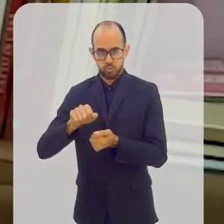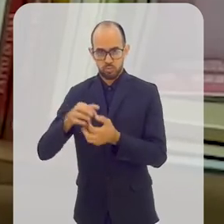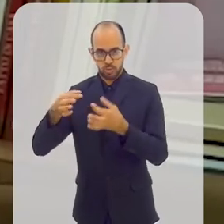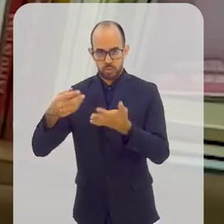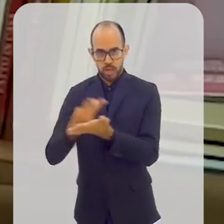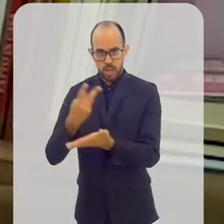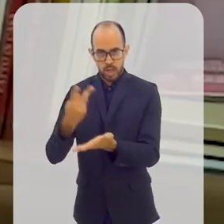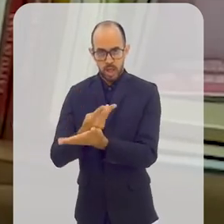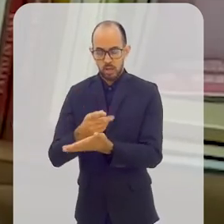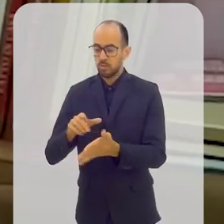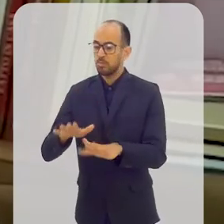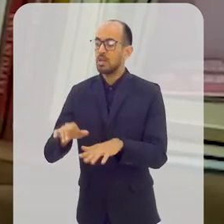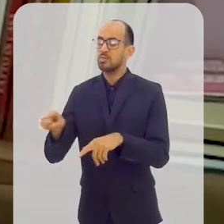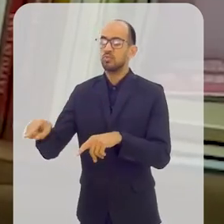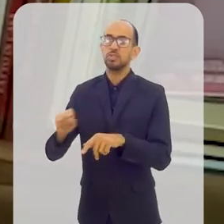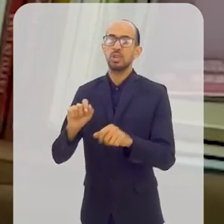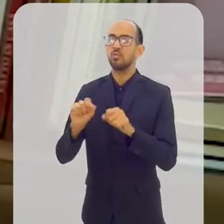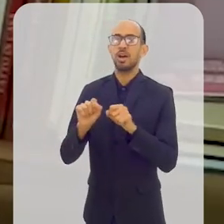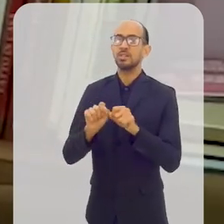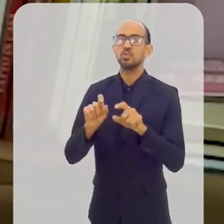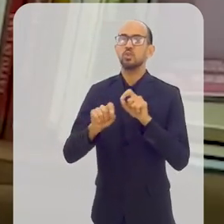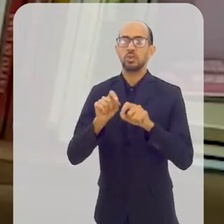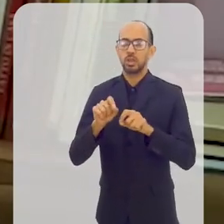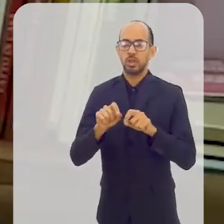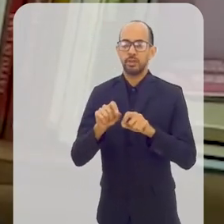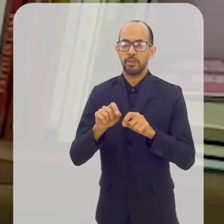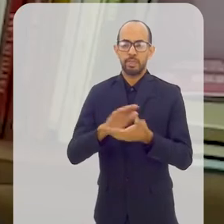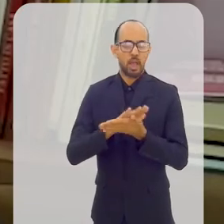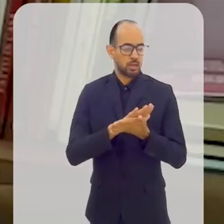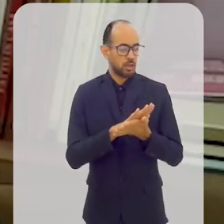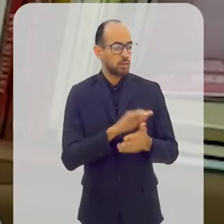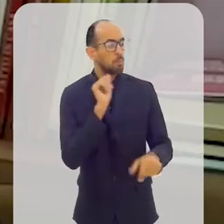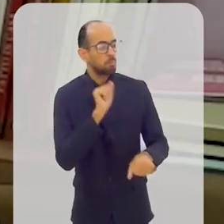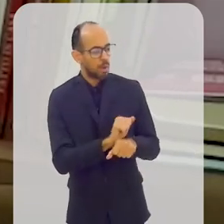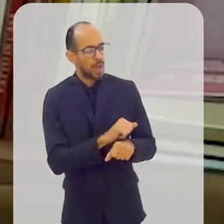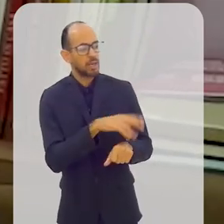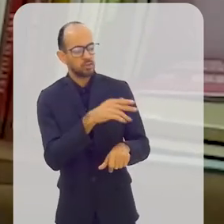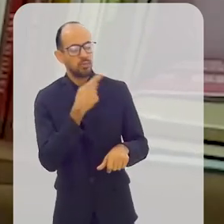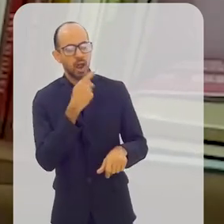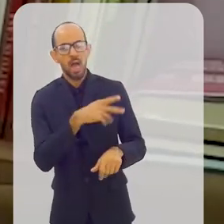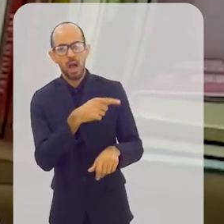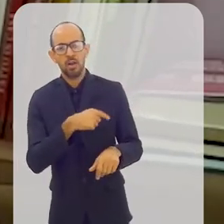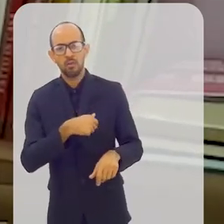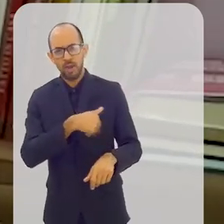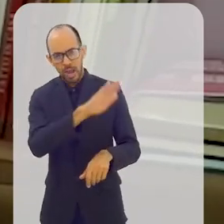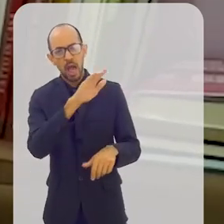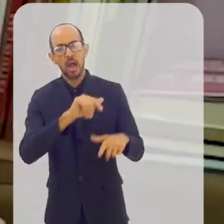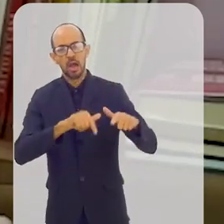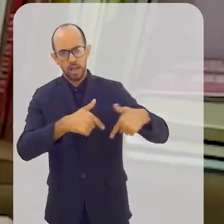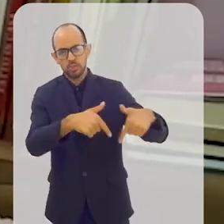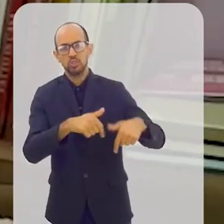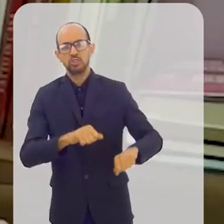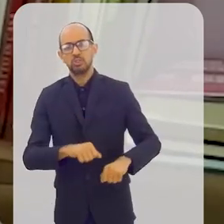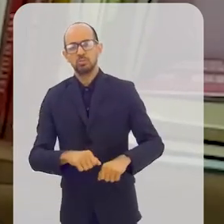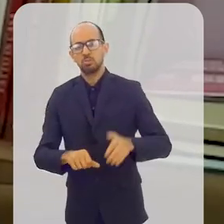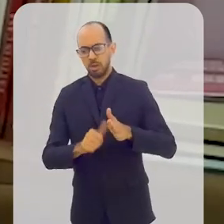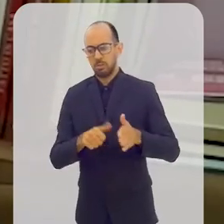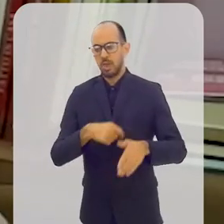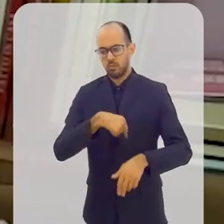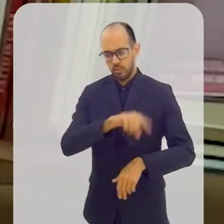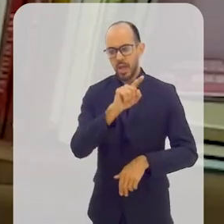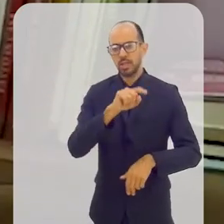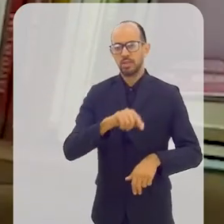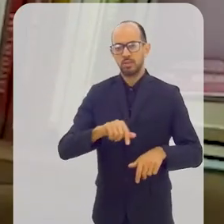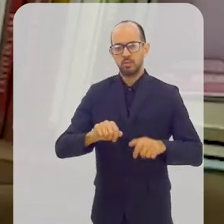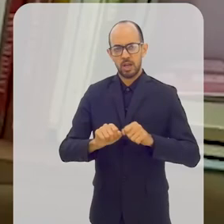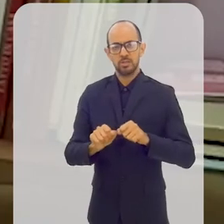errado. Tá bom. E você, o que que você faz? Nada. Então, para de encher o saco, meu. Vá fazer alguma coisa. Primeiro, fazer a